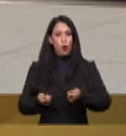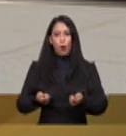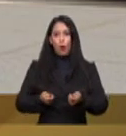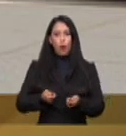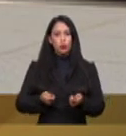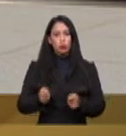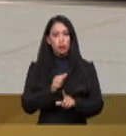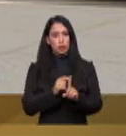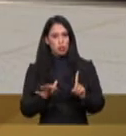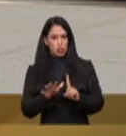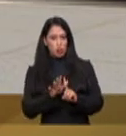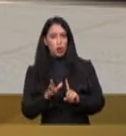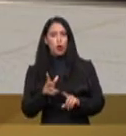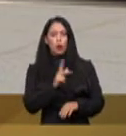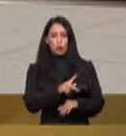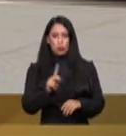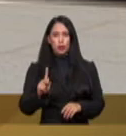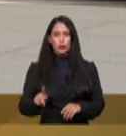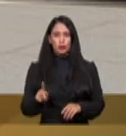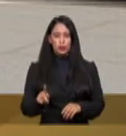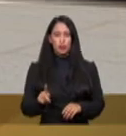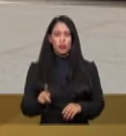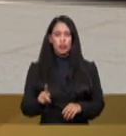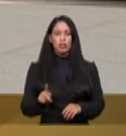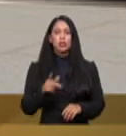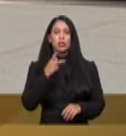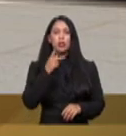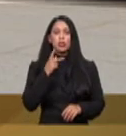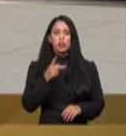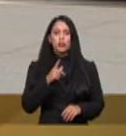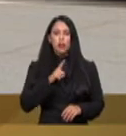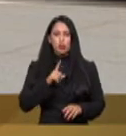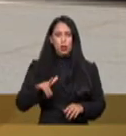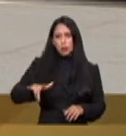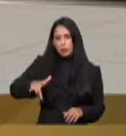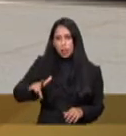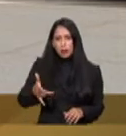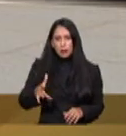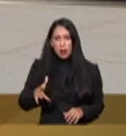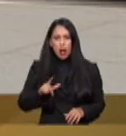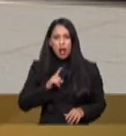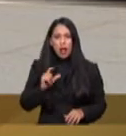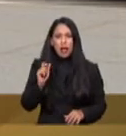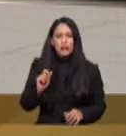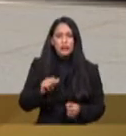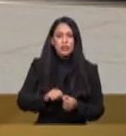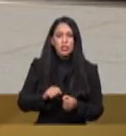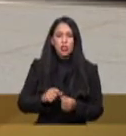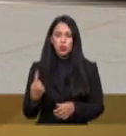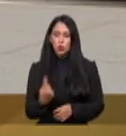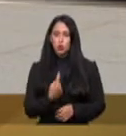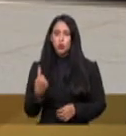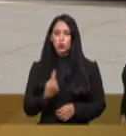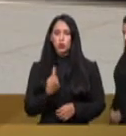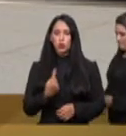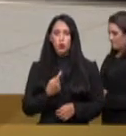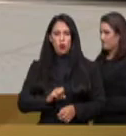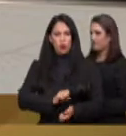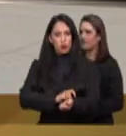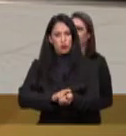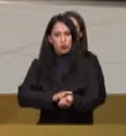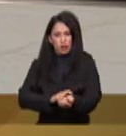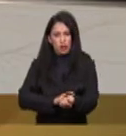Diz esse professor de Harvard, abro aspas, somos cutucados, manipulados, nos tornam felizes, solitários, ficamos com